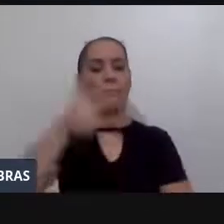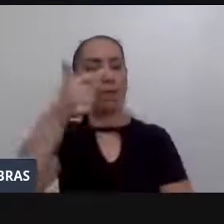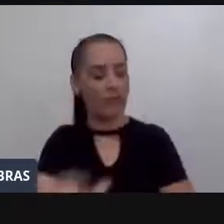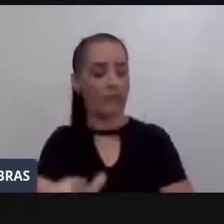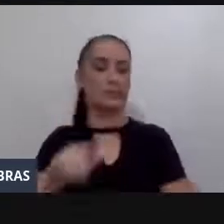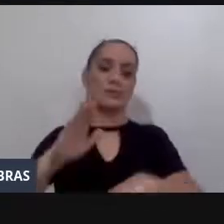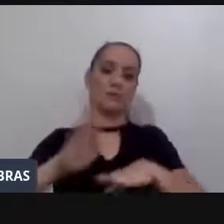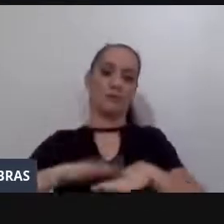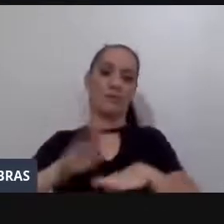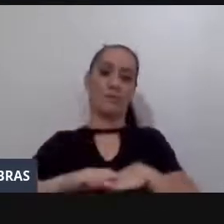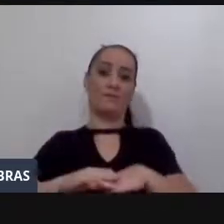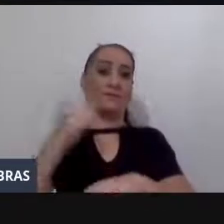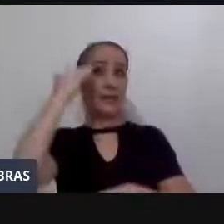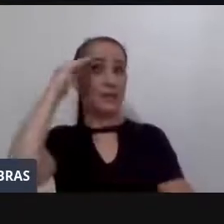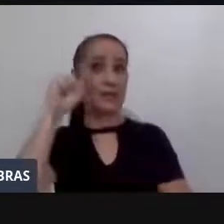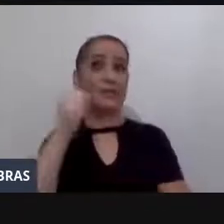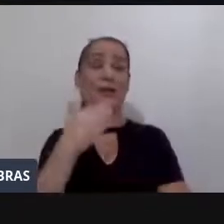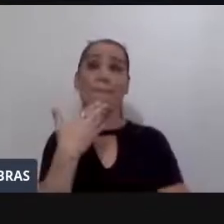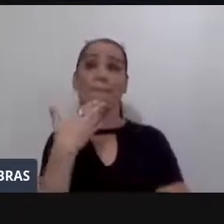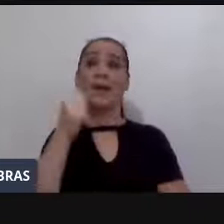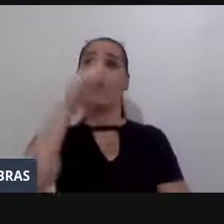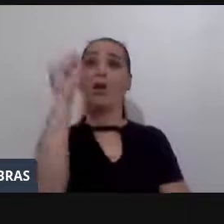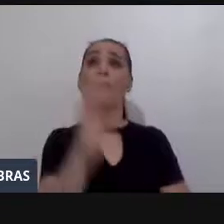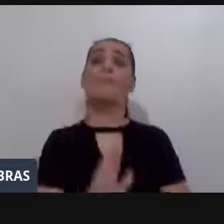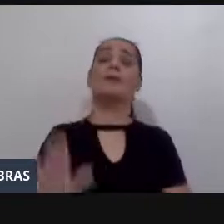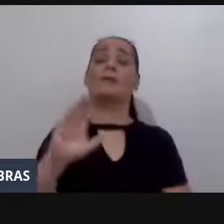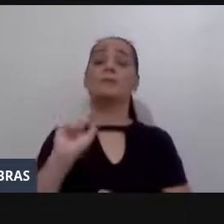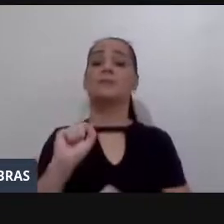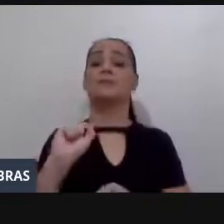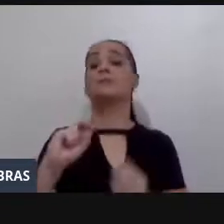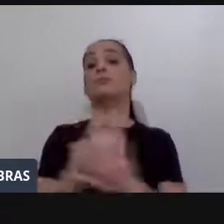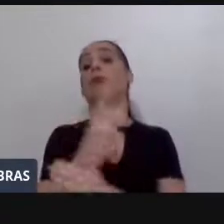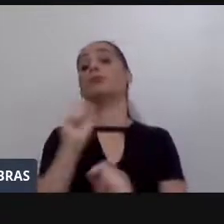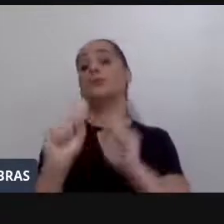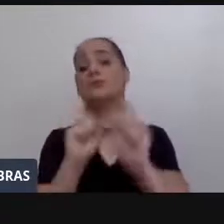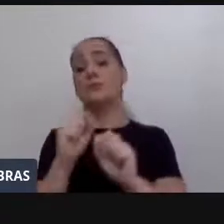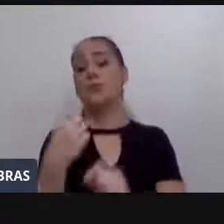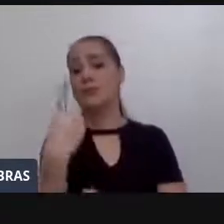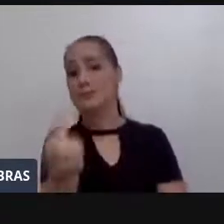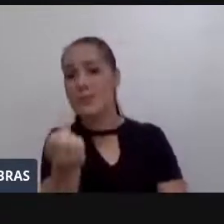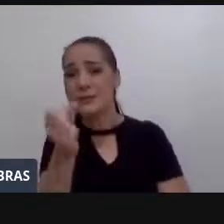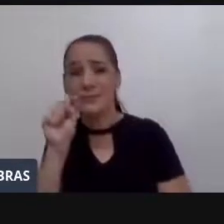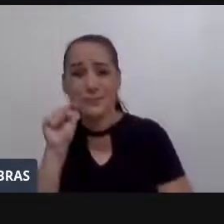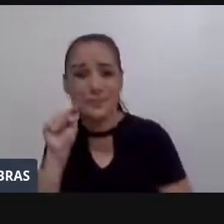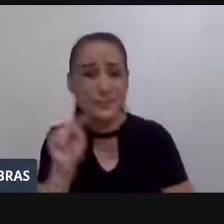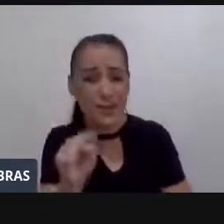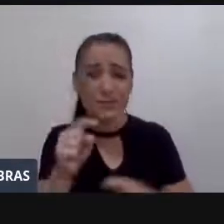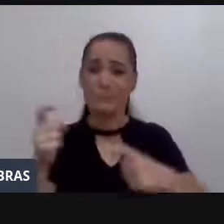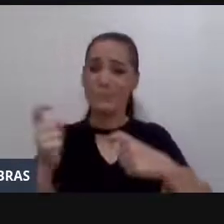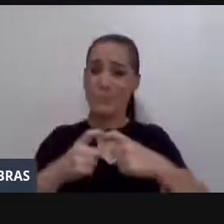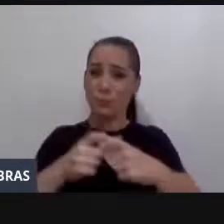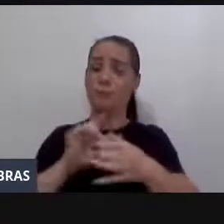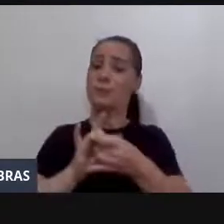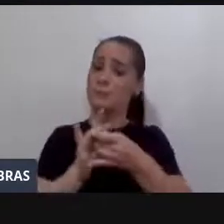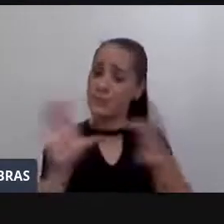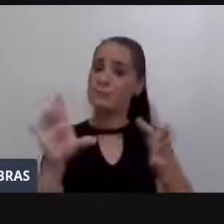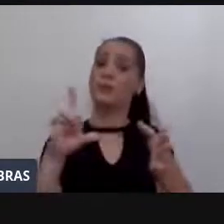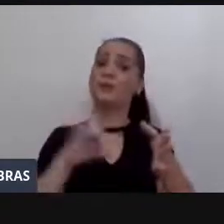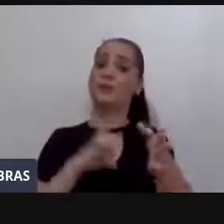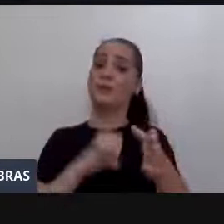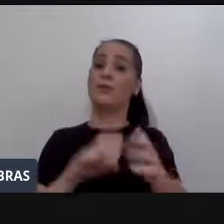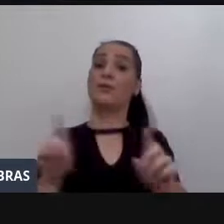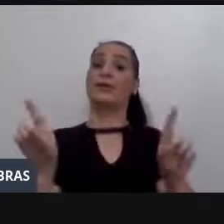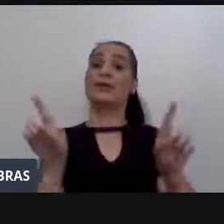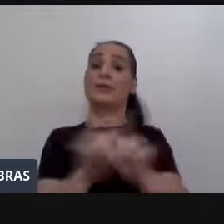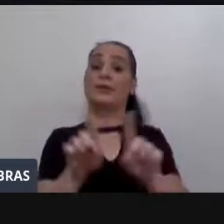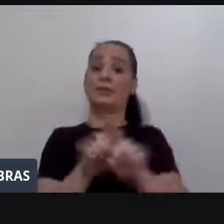acontecendo com o Brasil, se a gente tem, e aí eu confirmo o dado, 16 mil médicos disponíveis, inclusive entre eles, eu não tenho o número